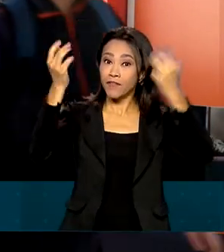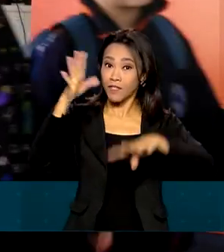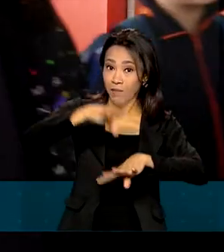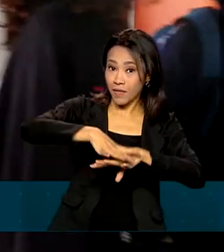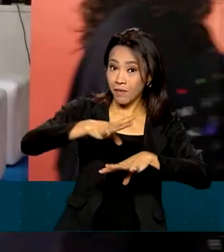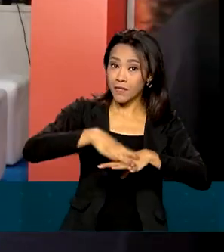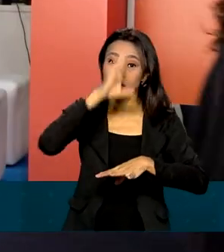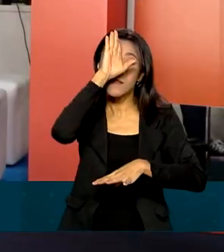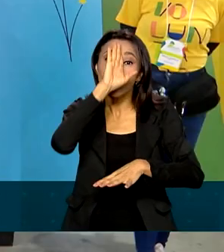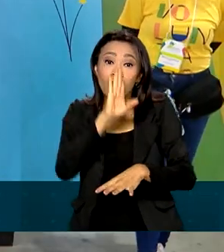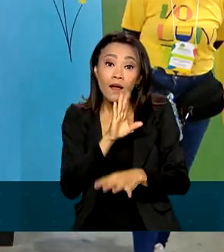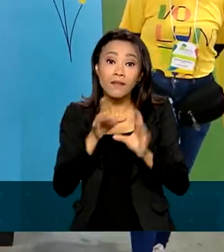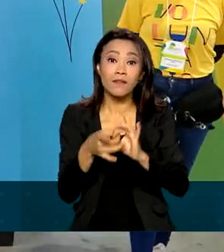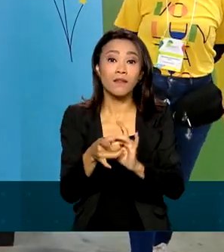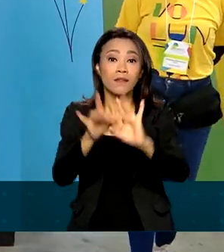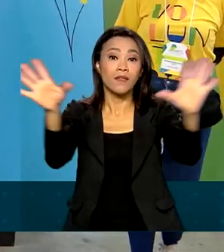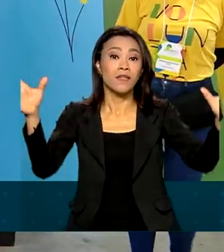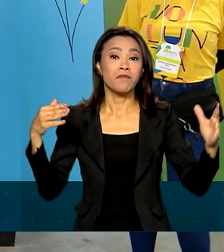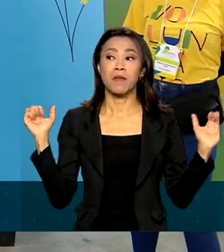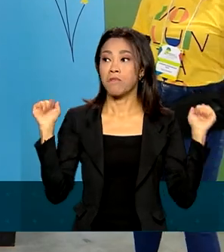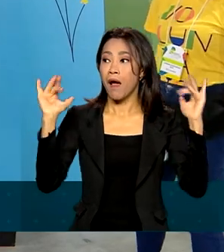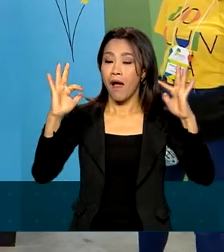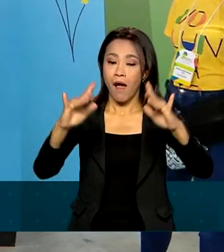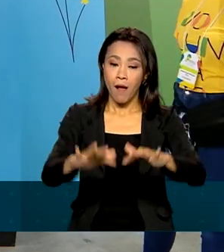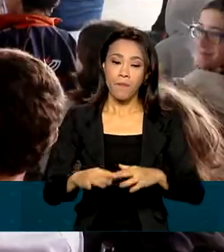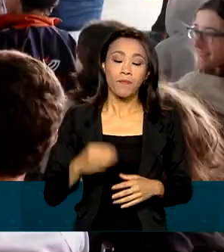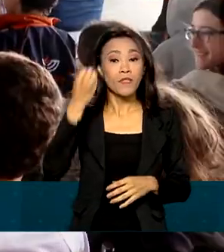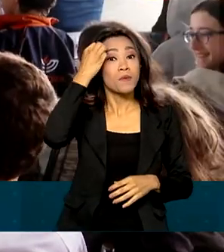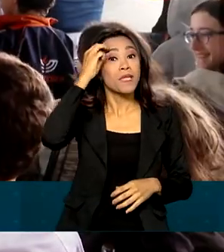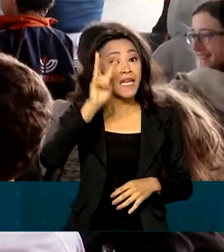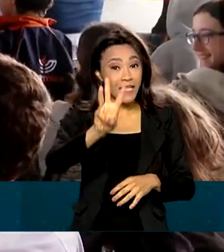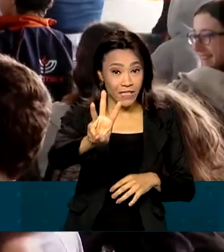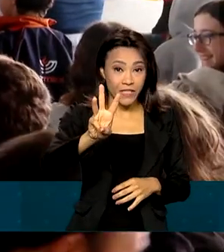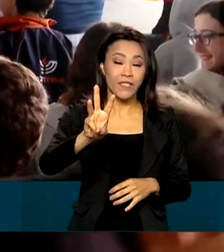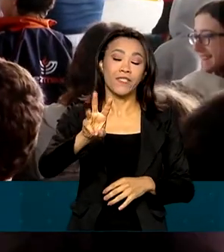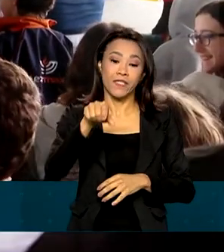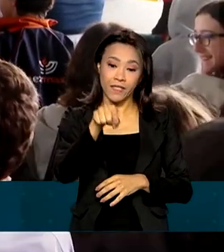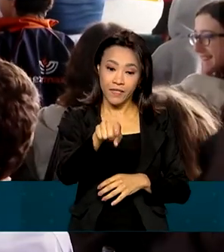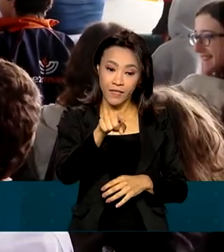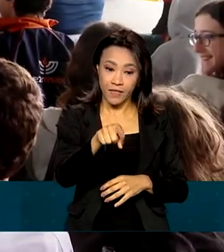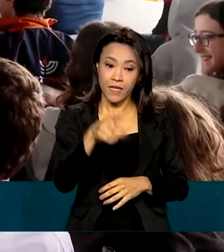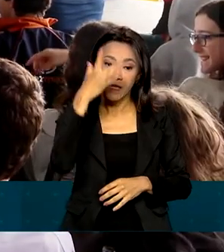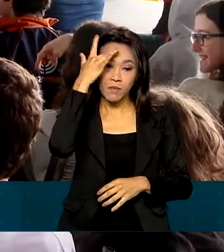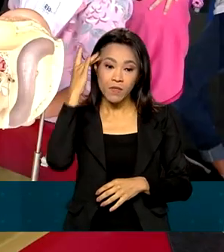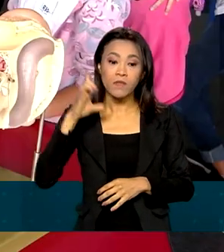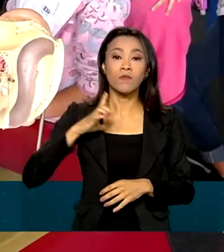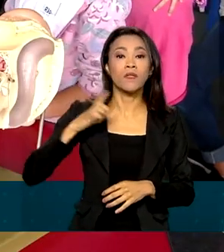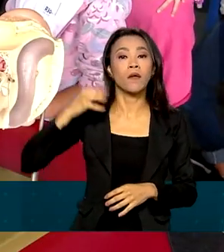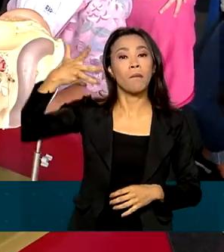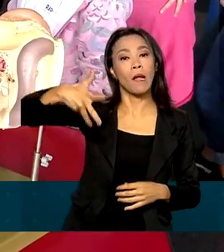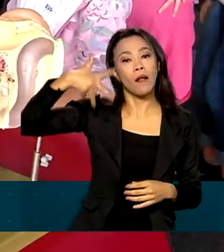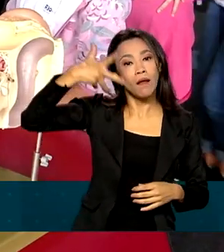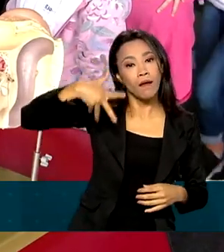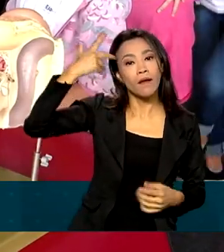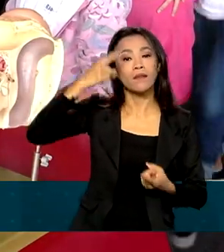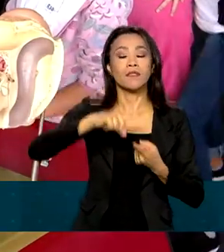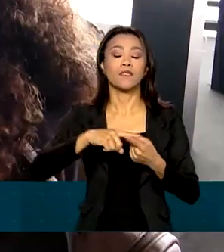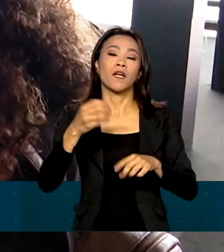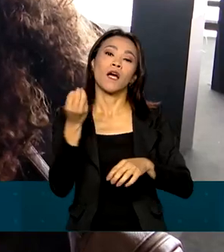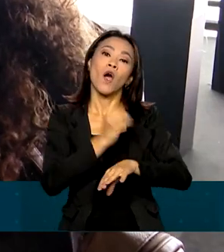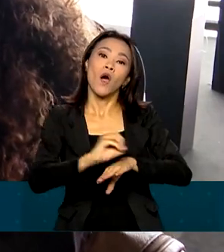gratuito e aberto ao público. Durante os 3 dias do festival, os visitantes vão participar de palestras,